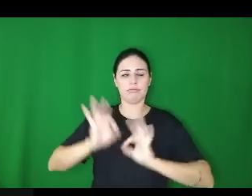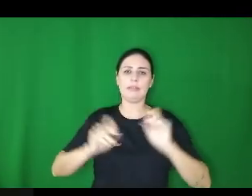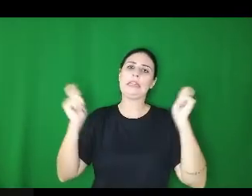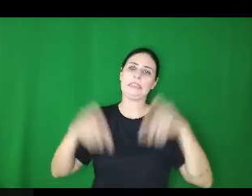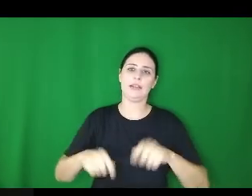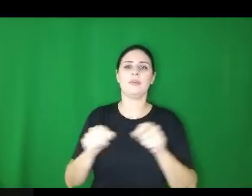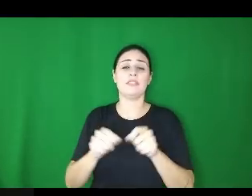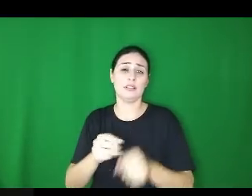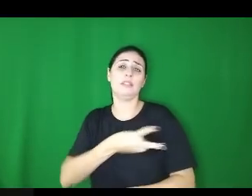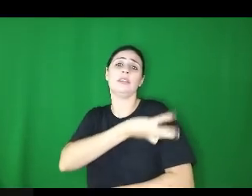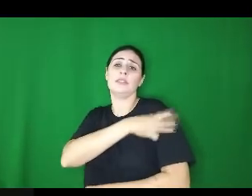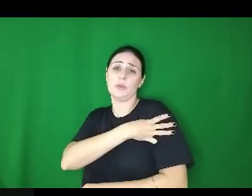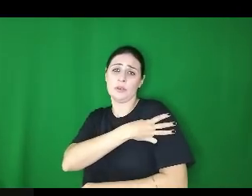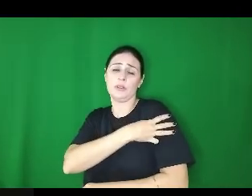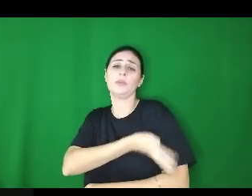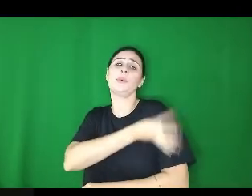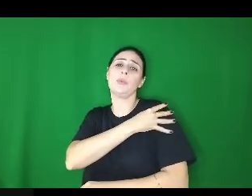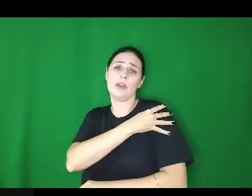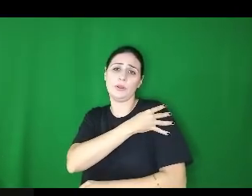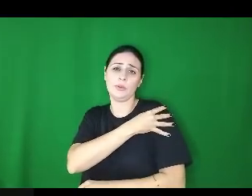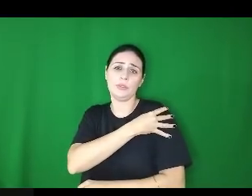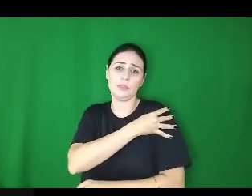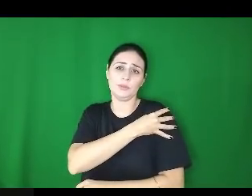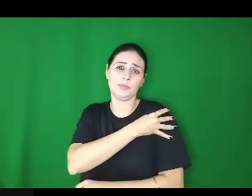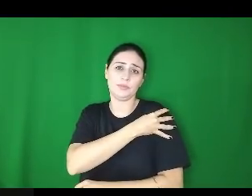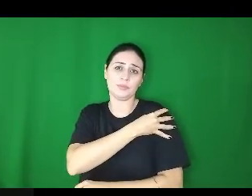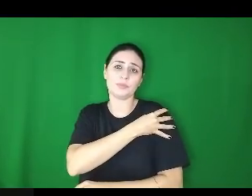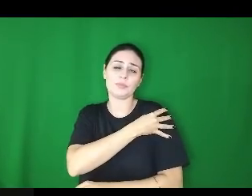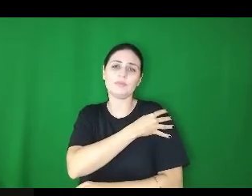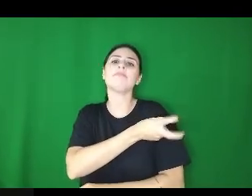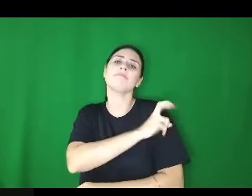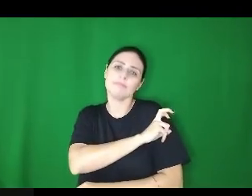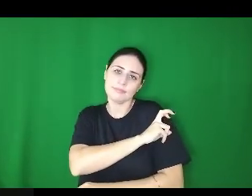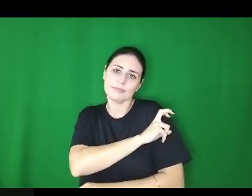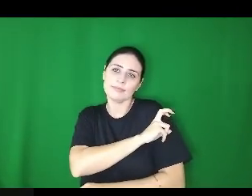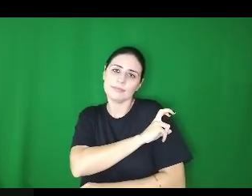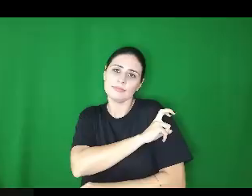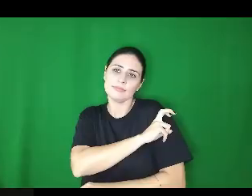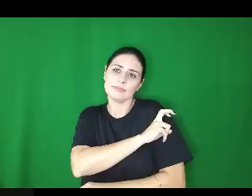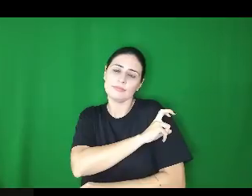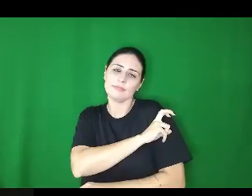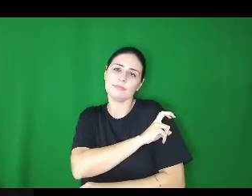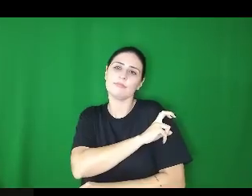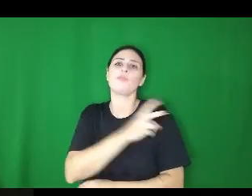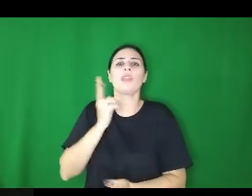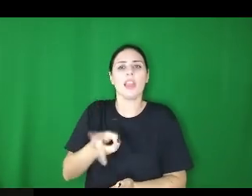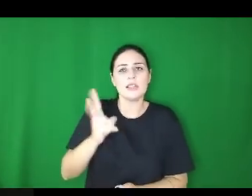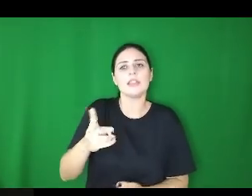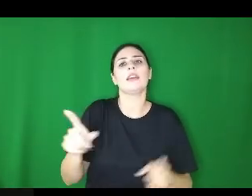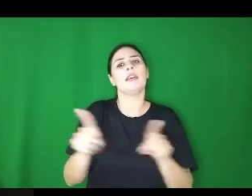permitindo que eu trabalhe dois conteúdos num tempo um pouco menor, considerando que as crianças não se dedicam